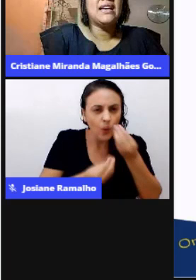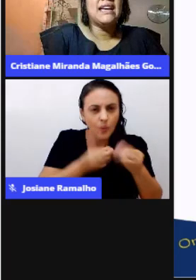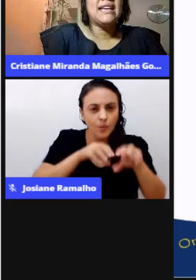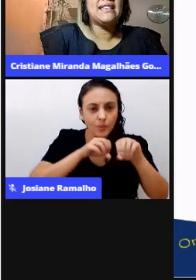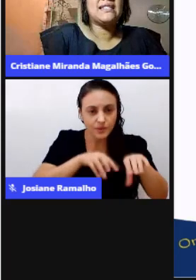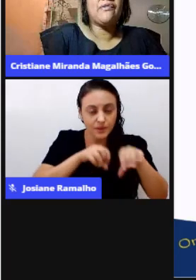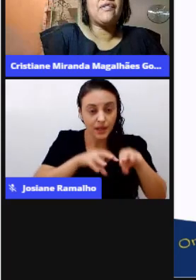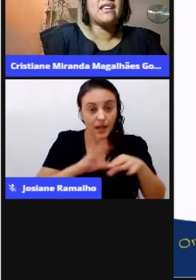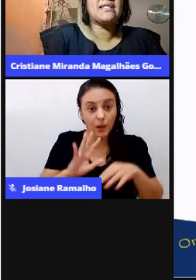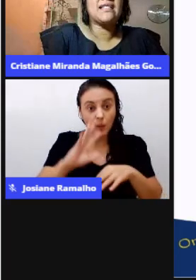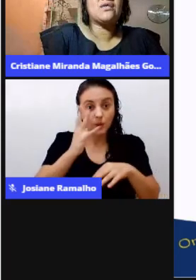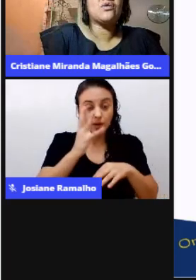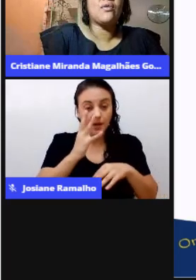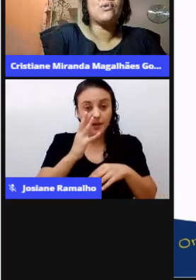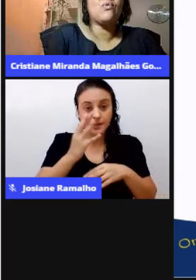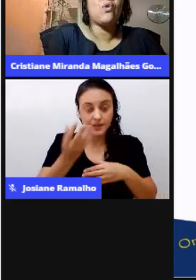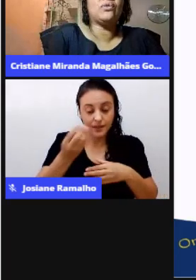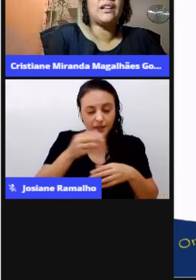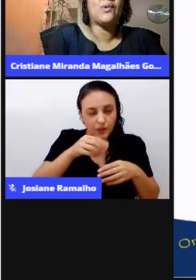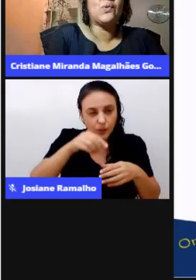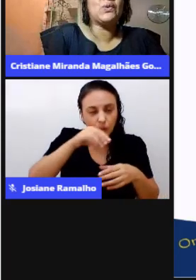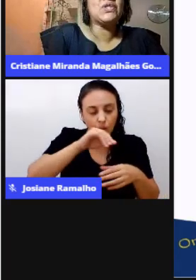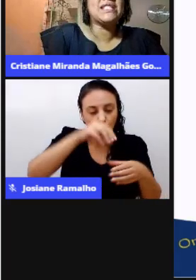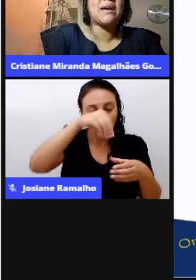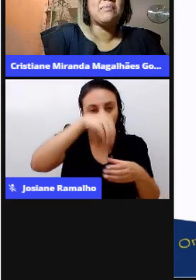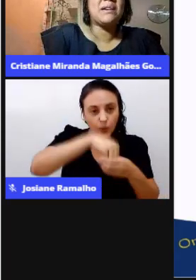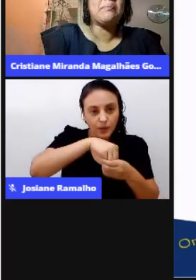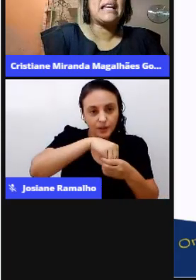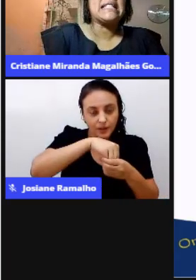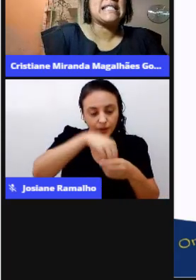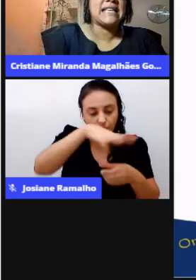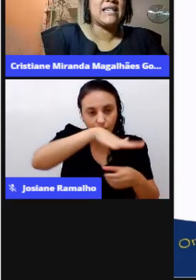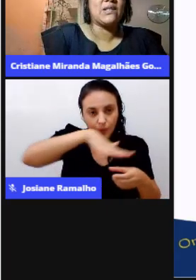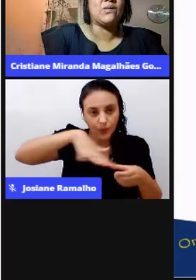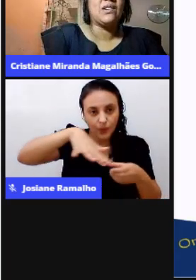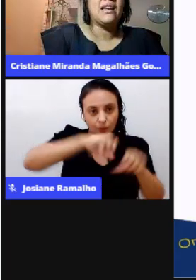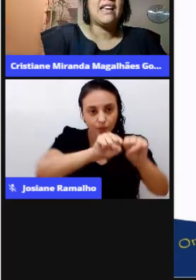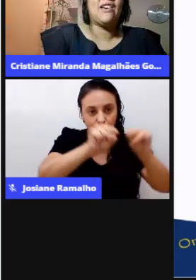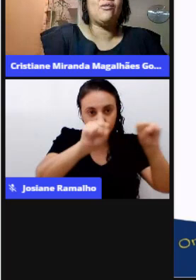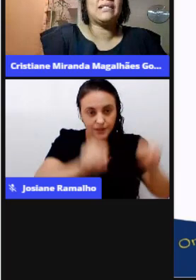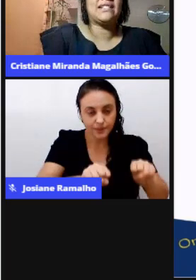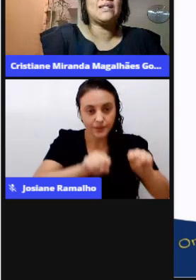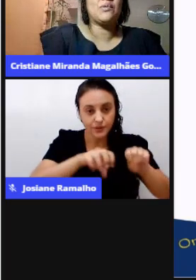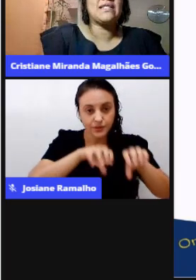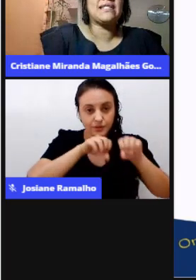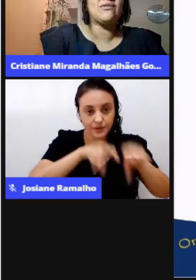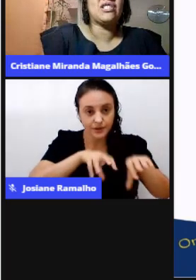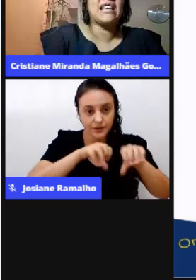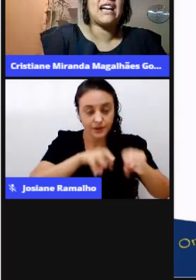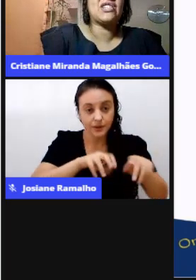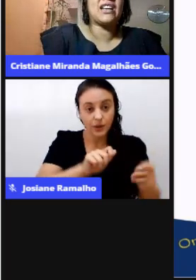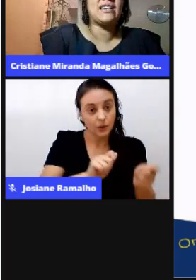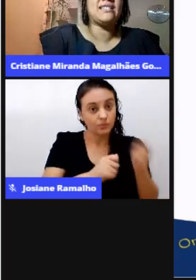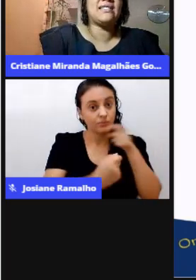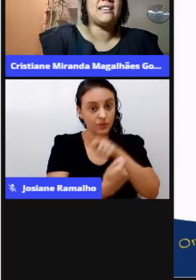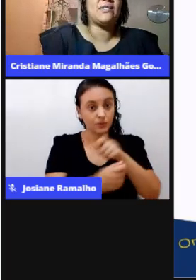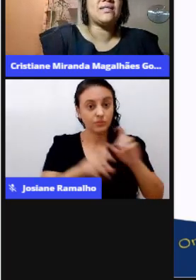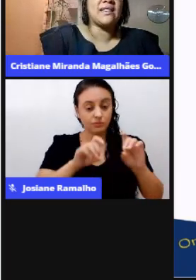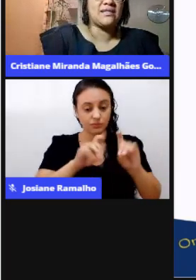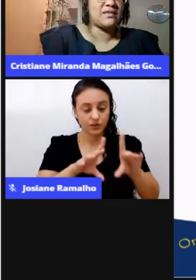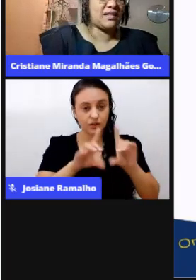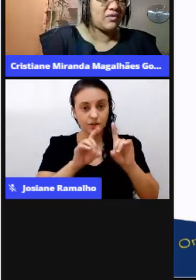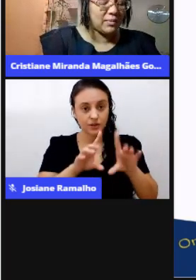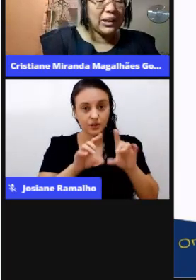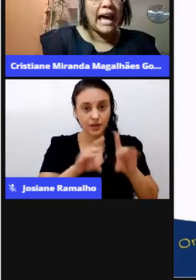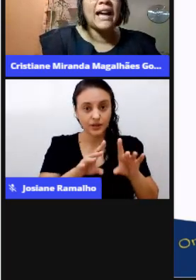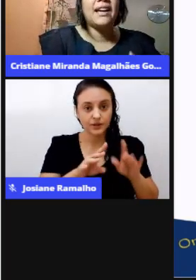ensino e se fixa sobre um conteúdo de saber preciso. É uma transposição didática estrito